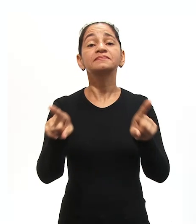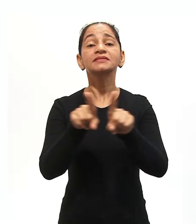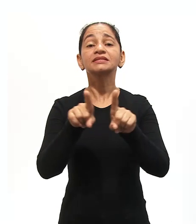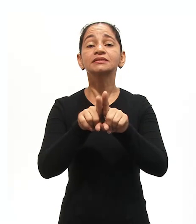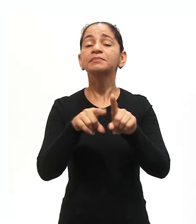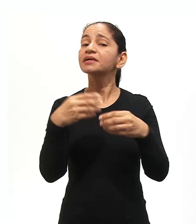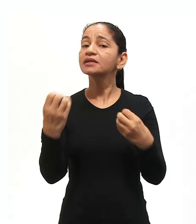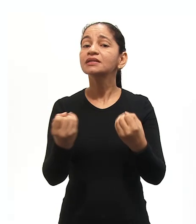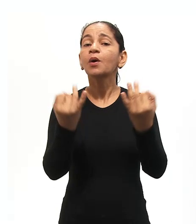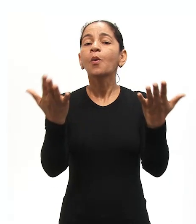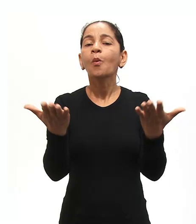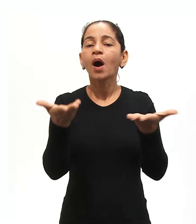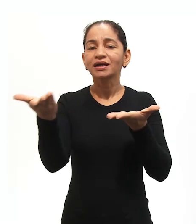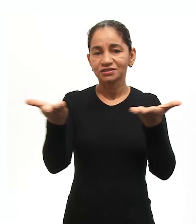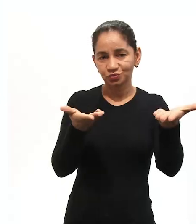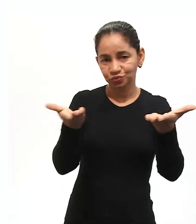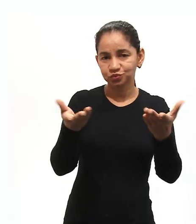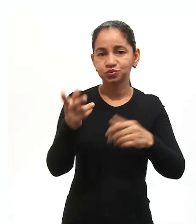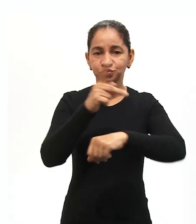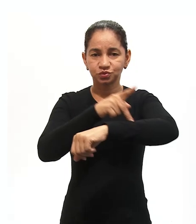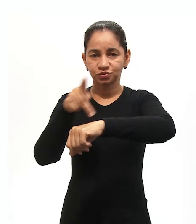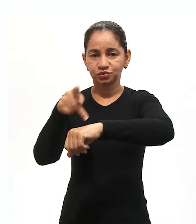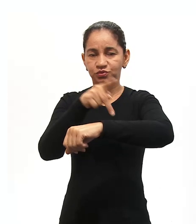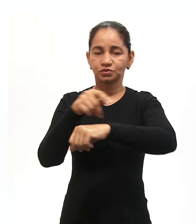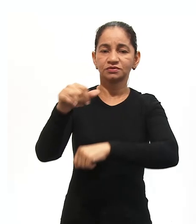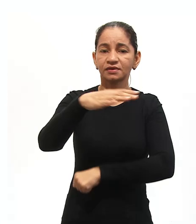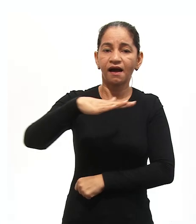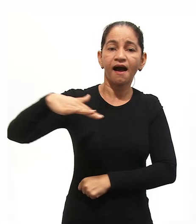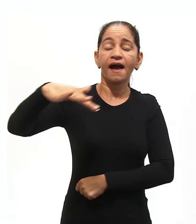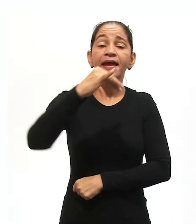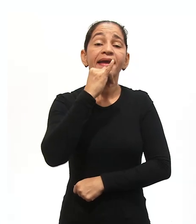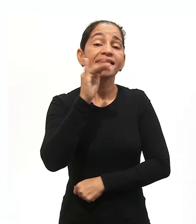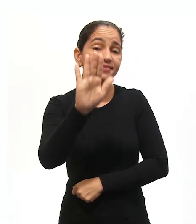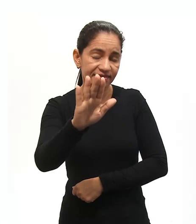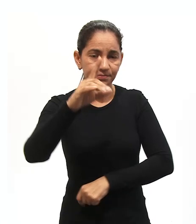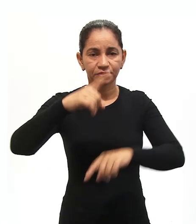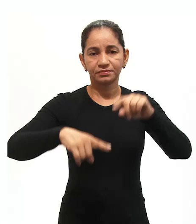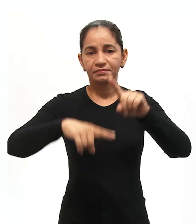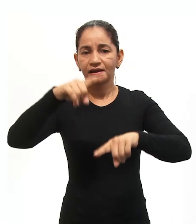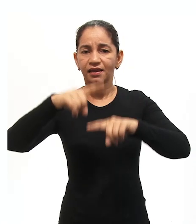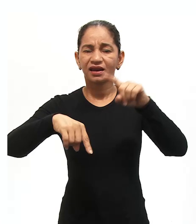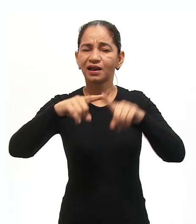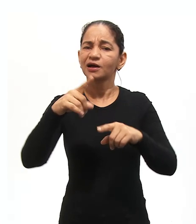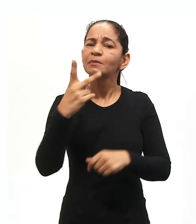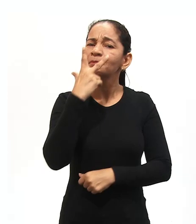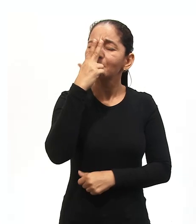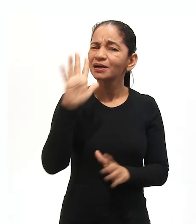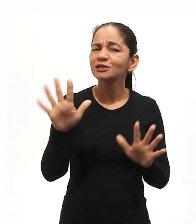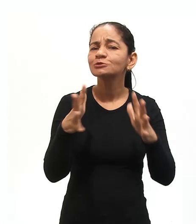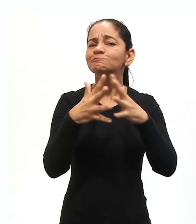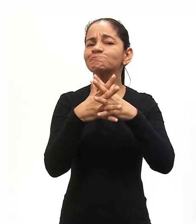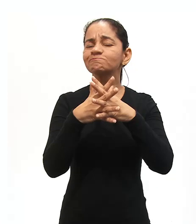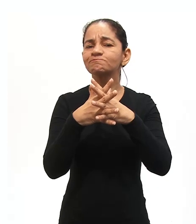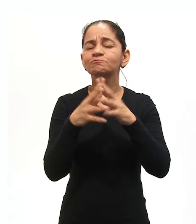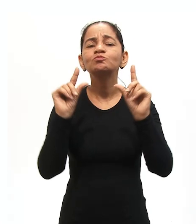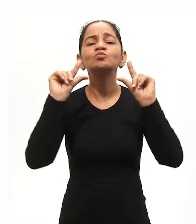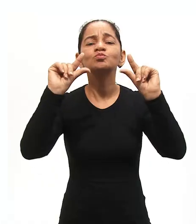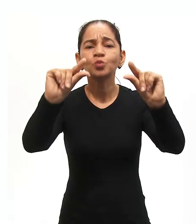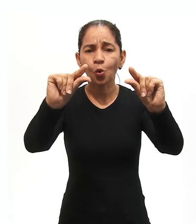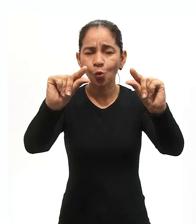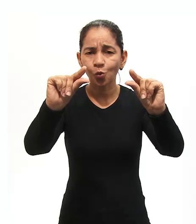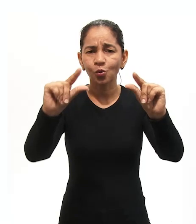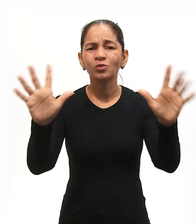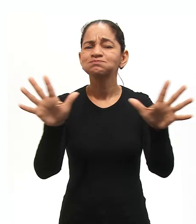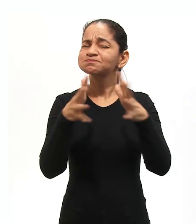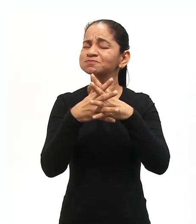E quanto à base da mediação pedagógica, quando o material apresenta erros, lacunas ou confusão estrutural, o aluno